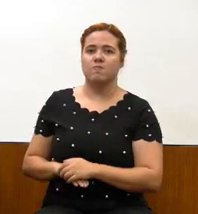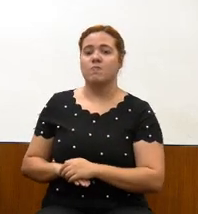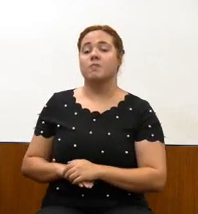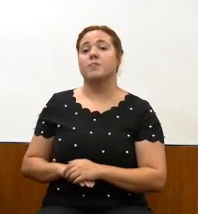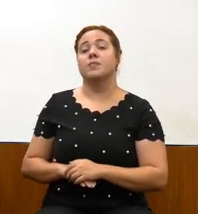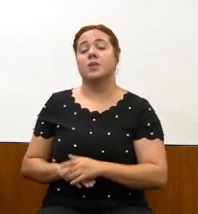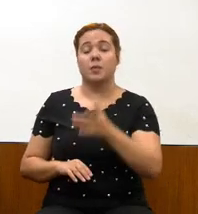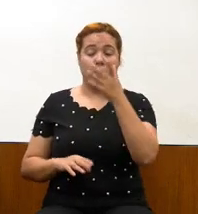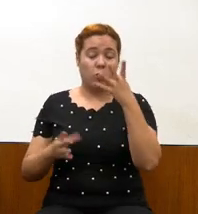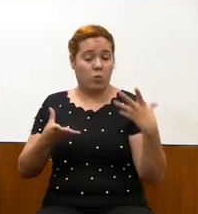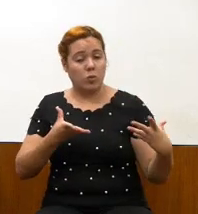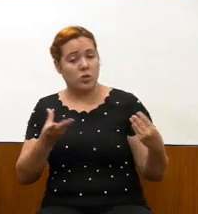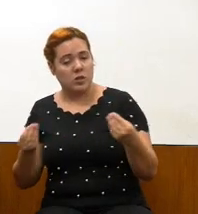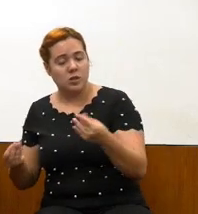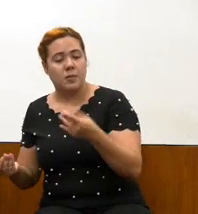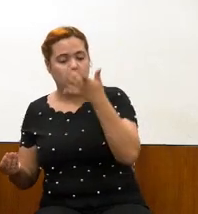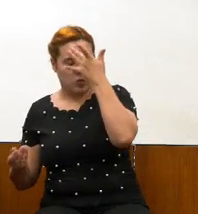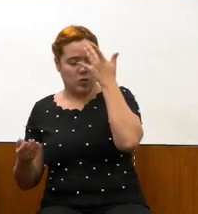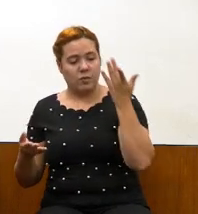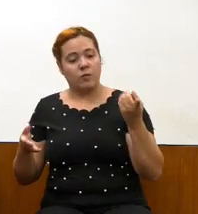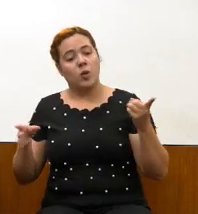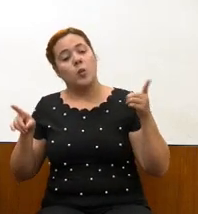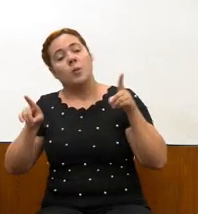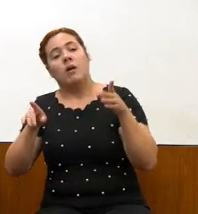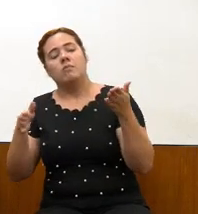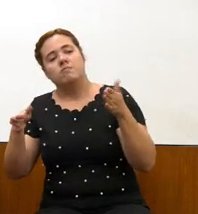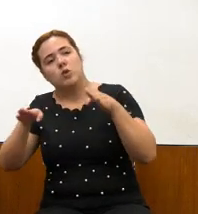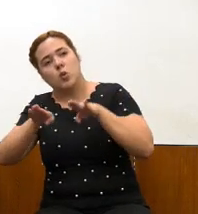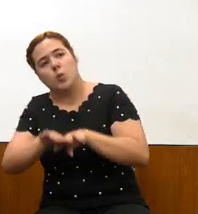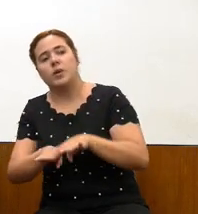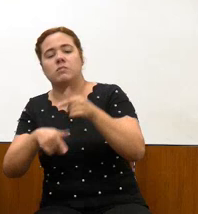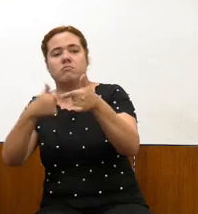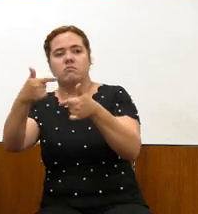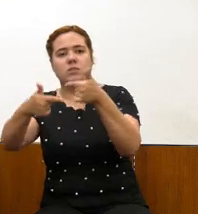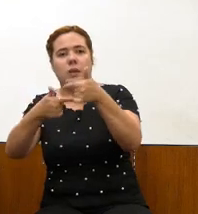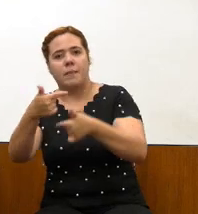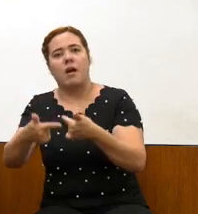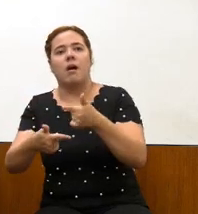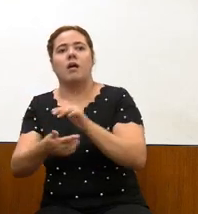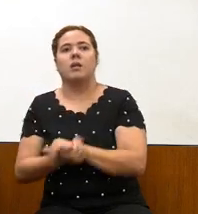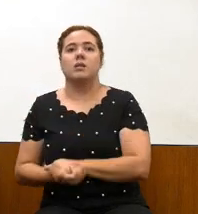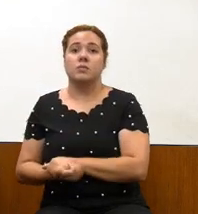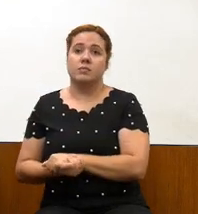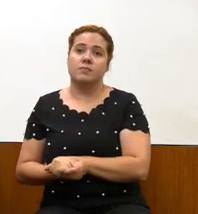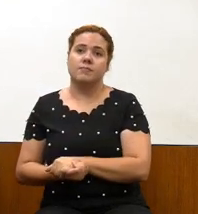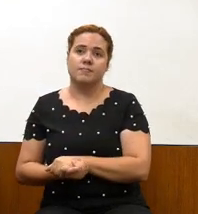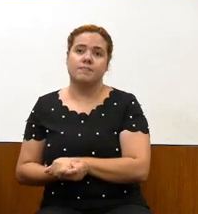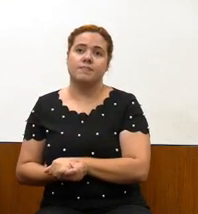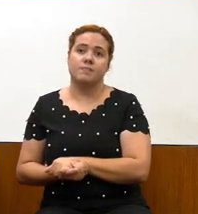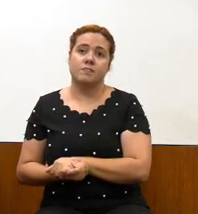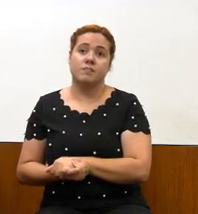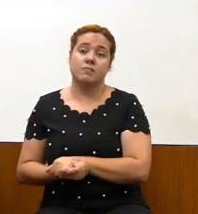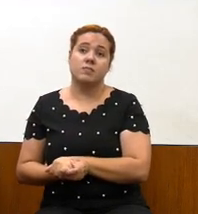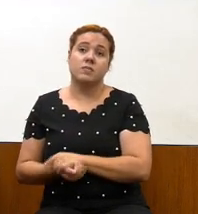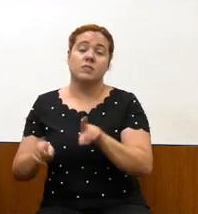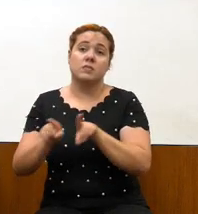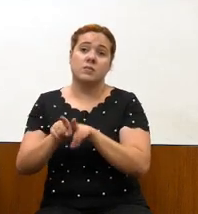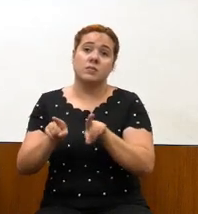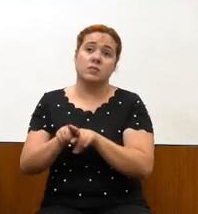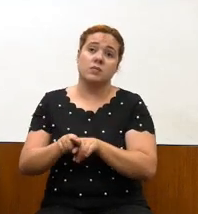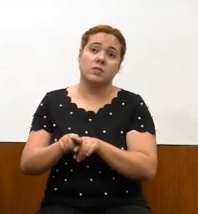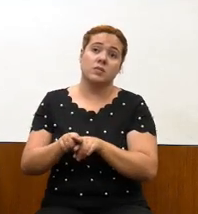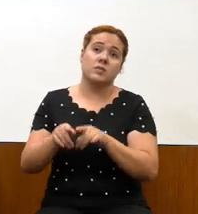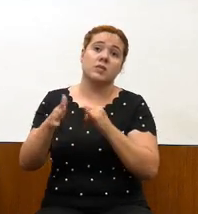no mercado de trabalho. Esse número é extremamente importante, porque ele reflete justamente o trabalho de comissões como essa, mas também de trabalhos